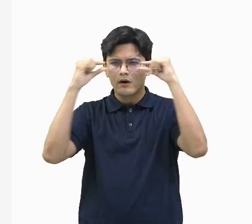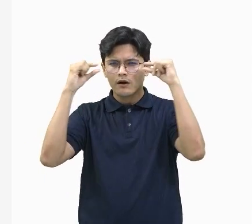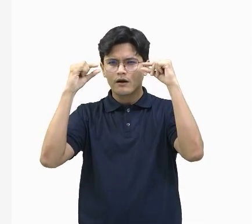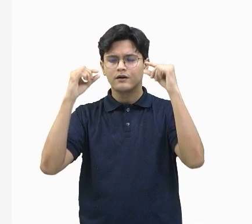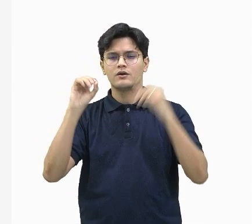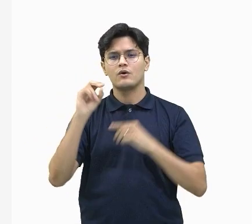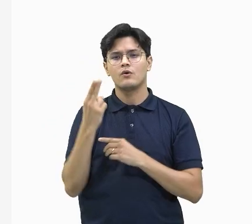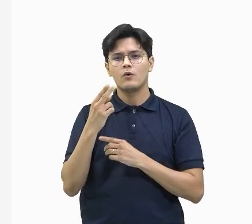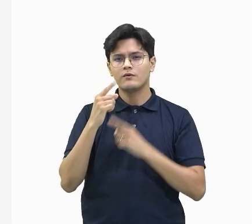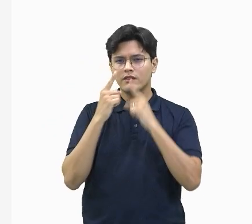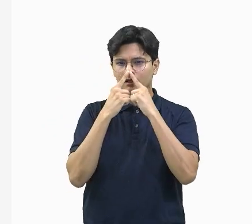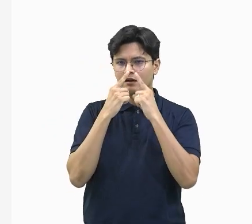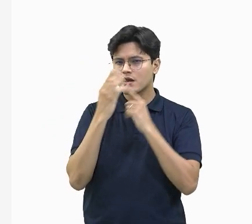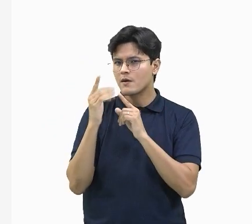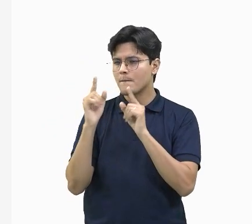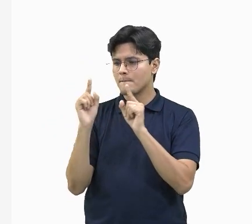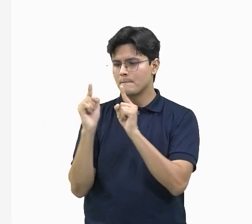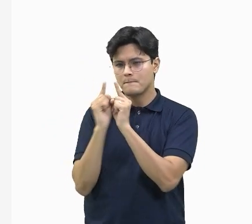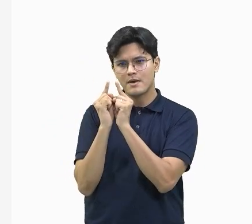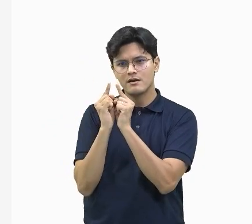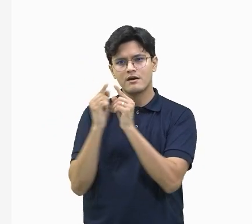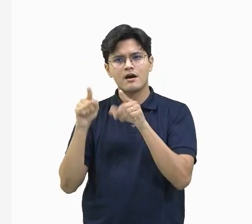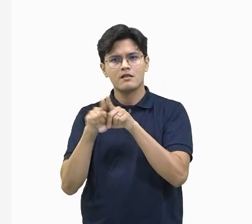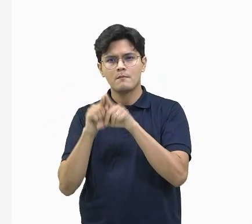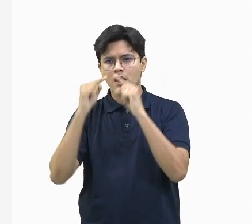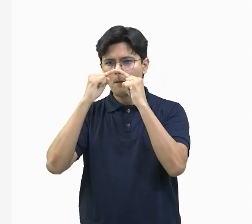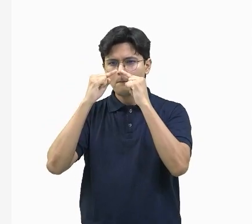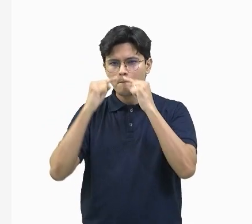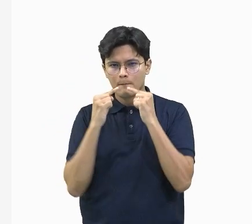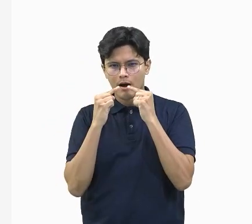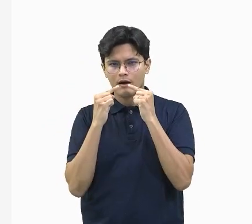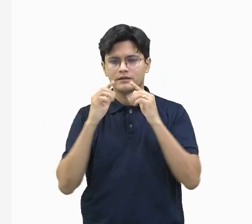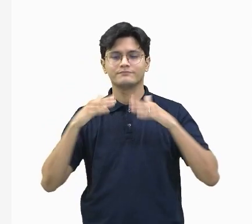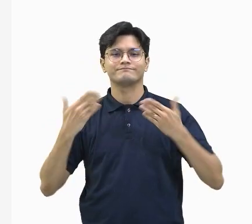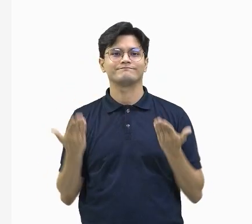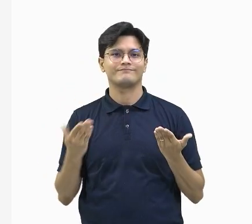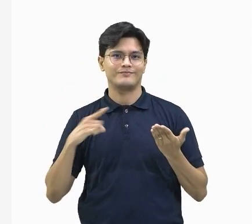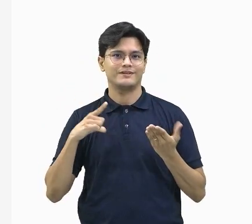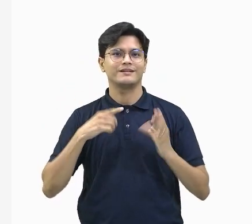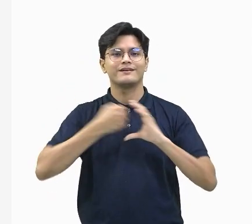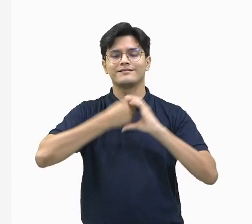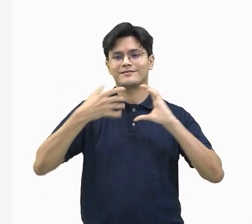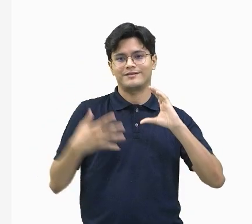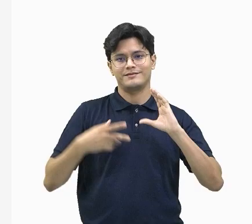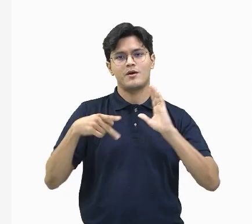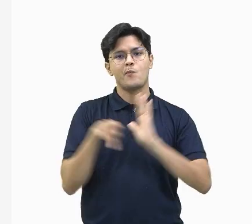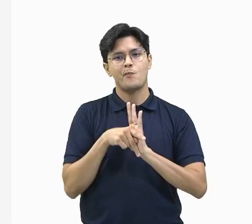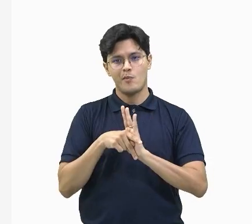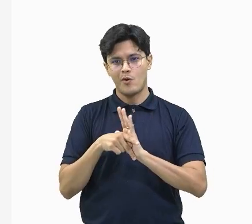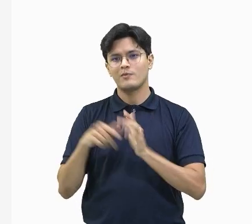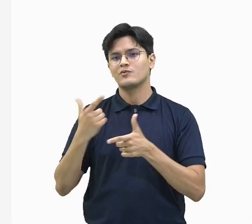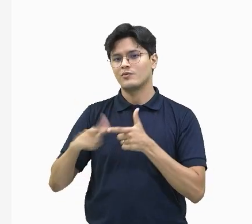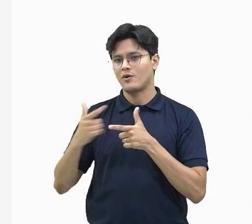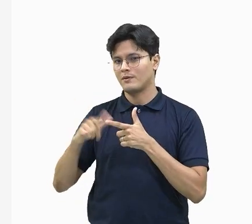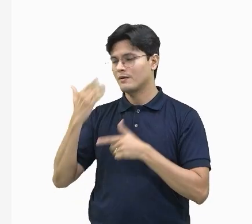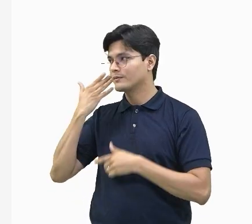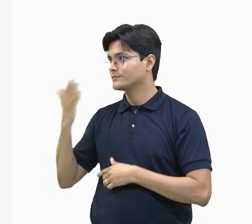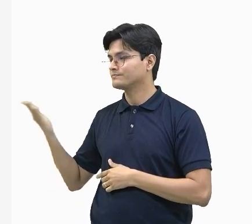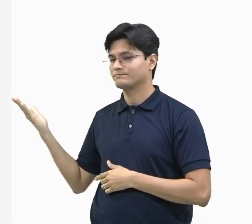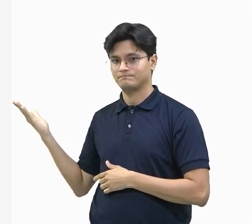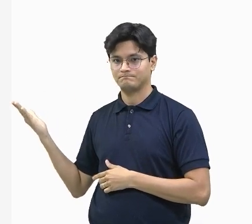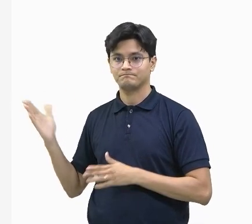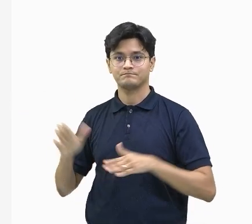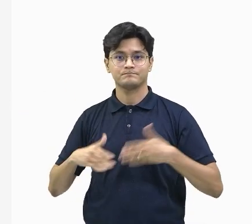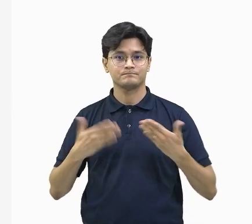mais encurtado e um nariz também mais rebaixado. Ela vai apresentar, então, algumas características físicas. Além